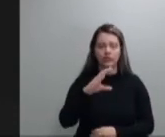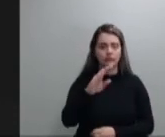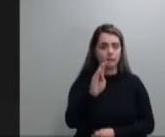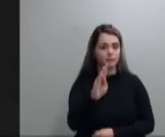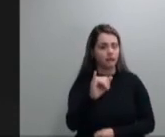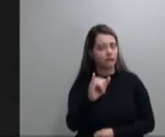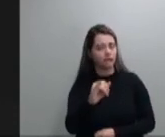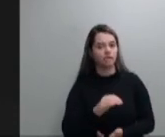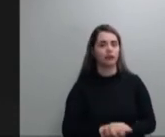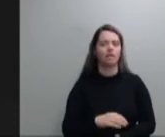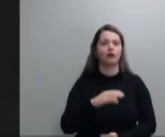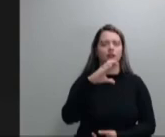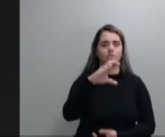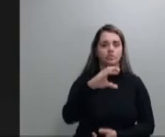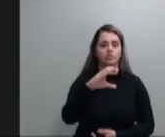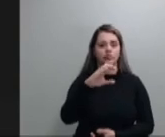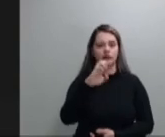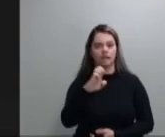CBI